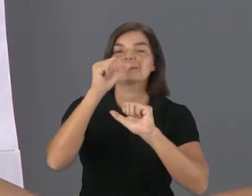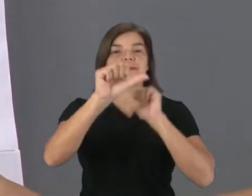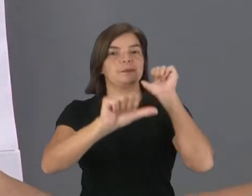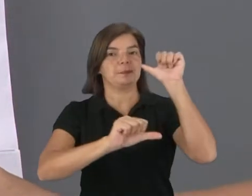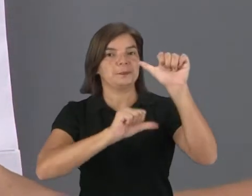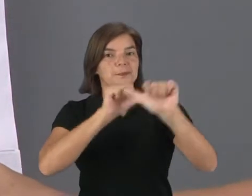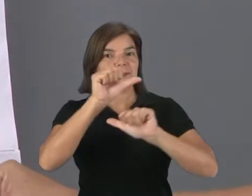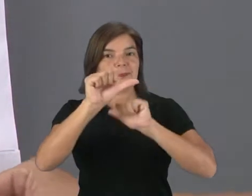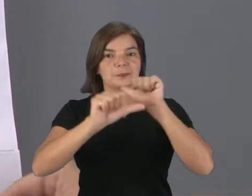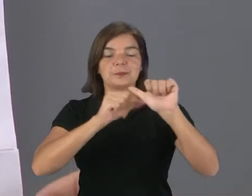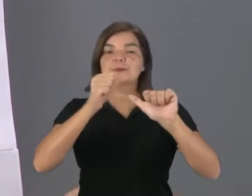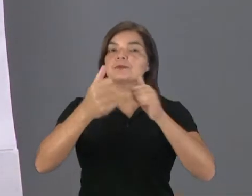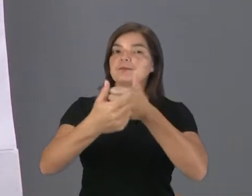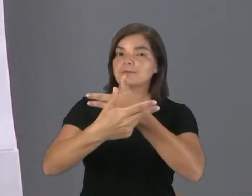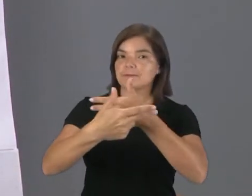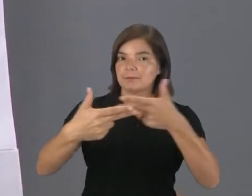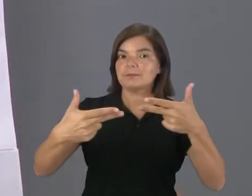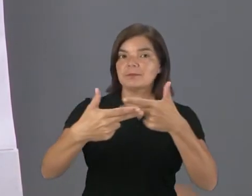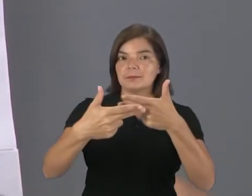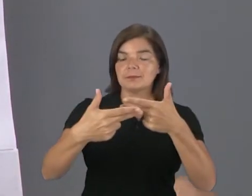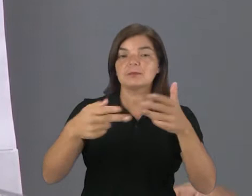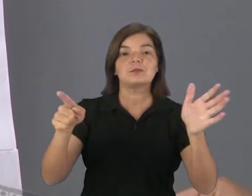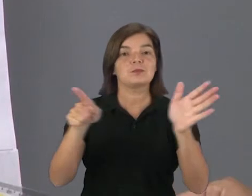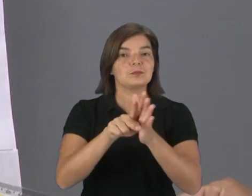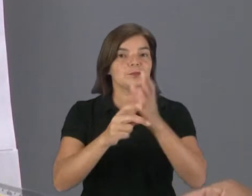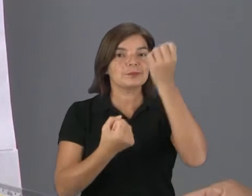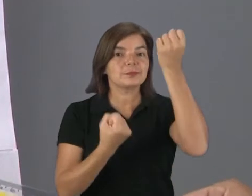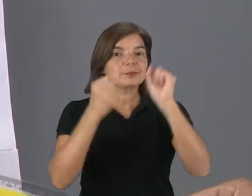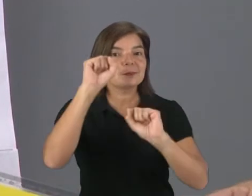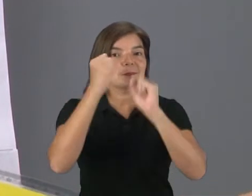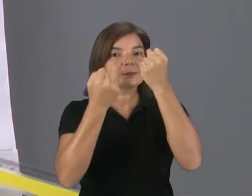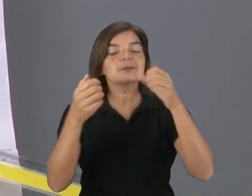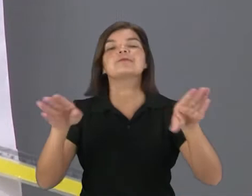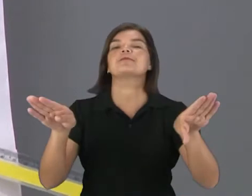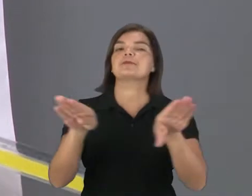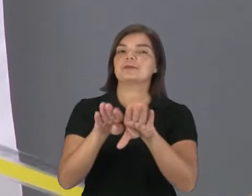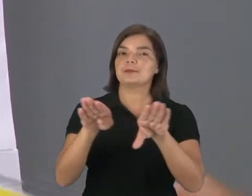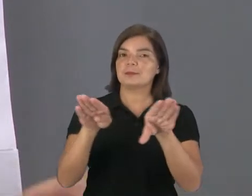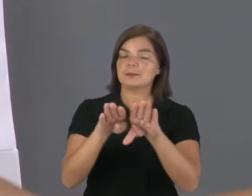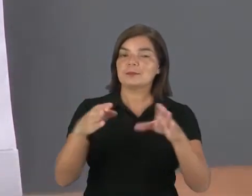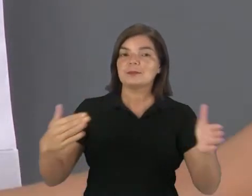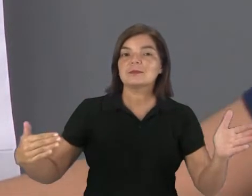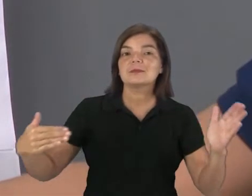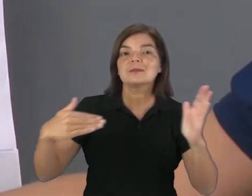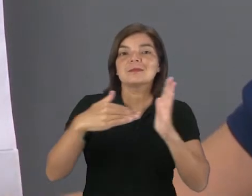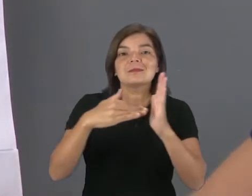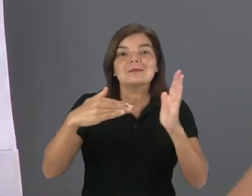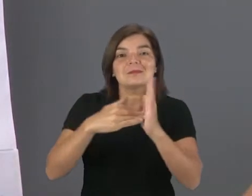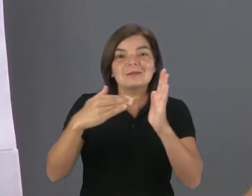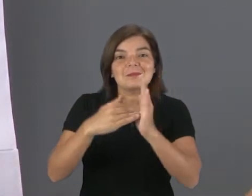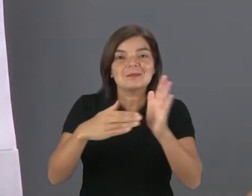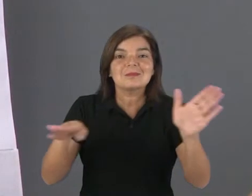transforma-se em um produto industrializado e estes chegam aos